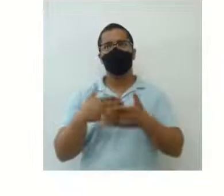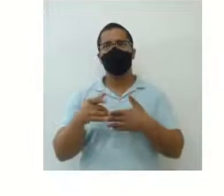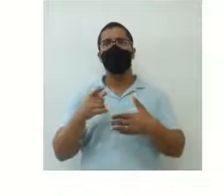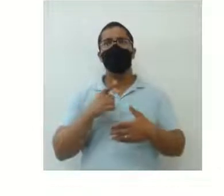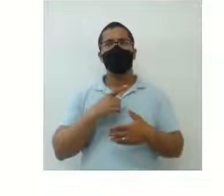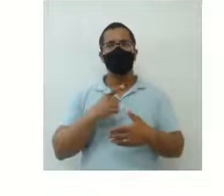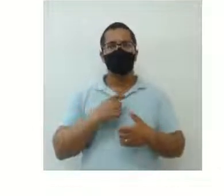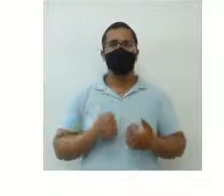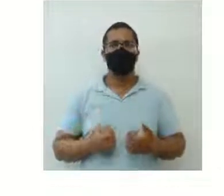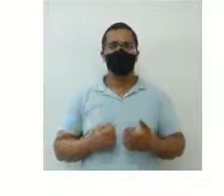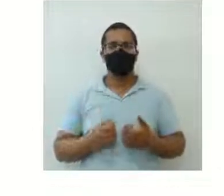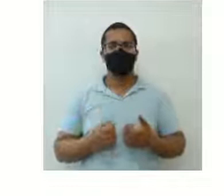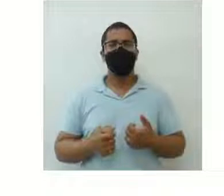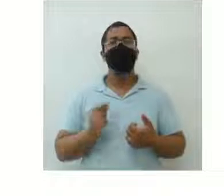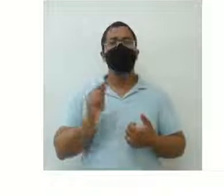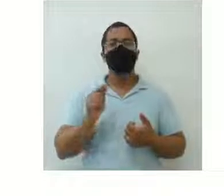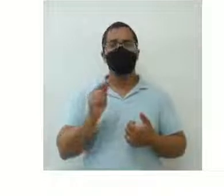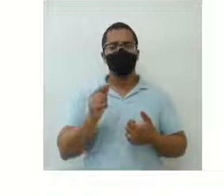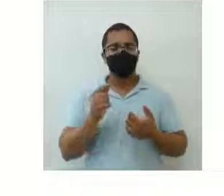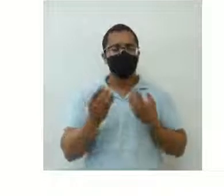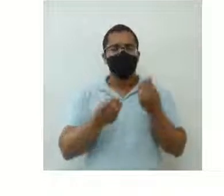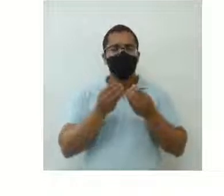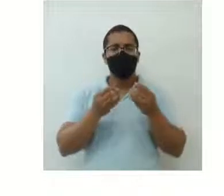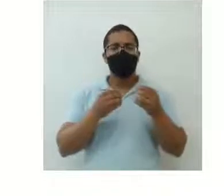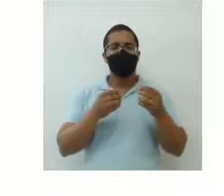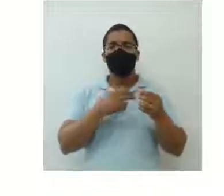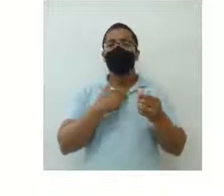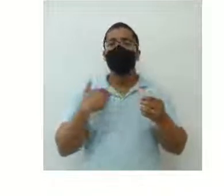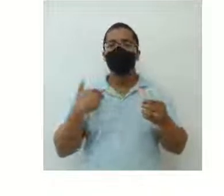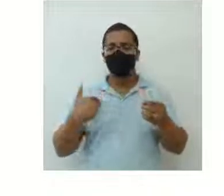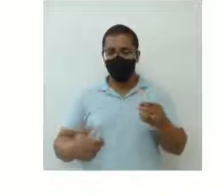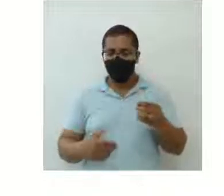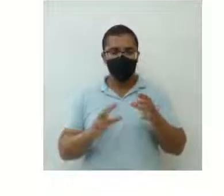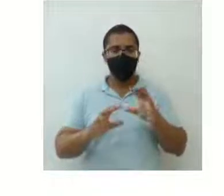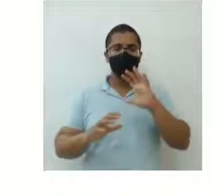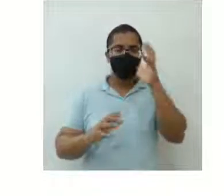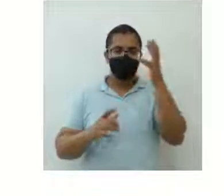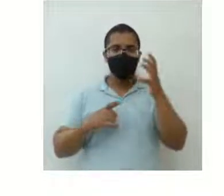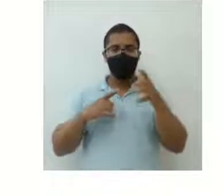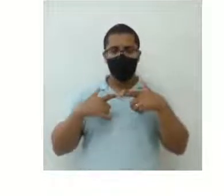chineses à colonização, aí vem as guerras do ópio, né? Em